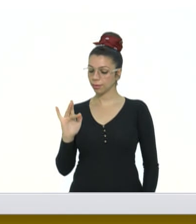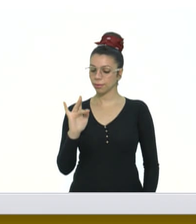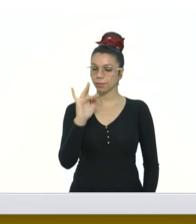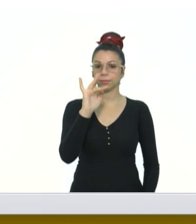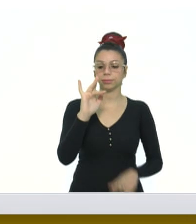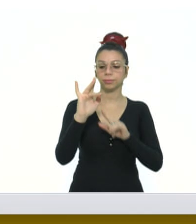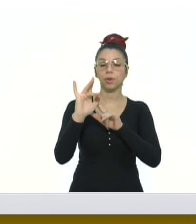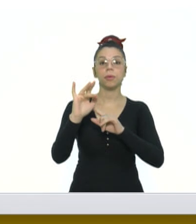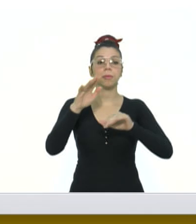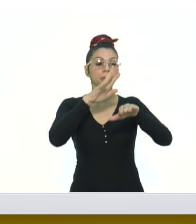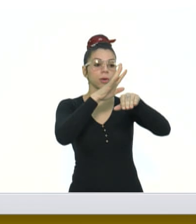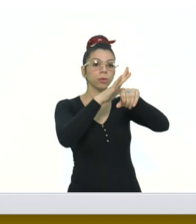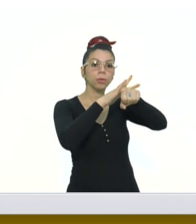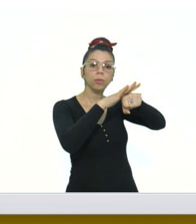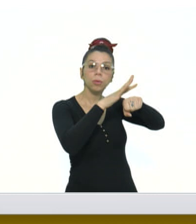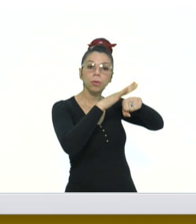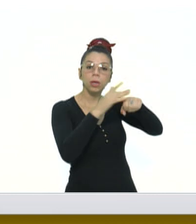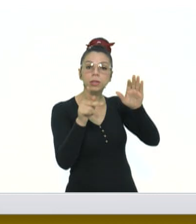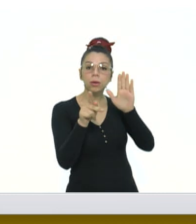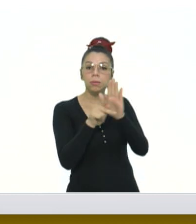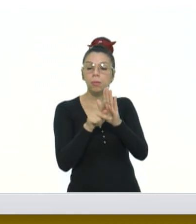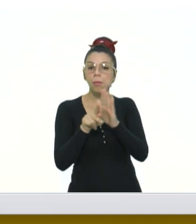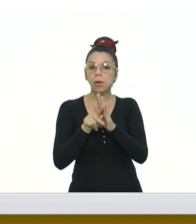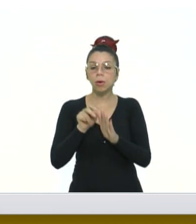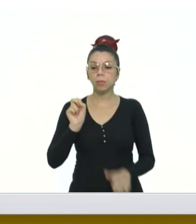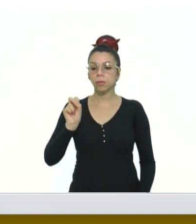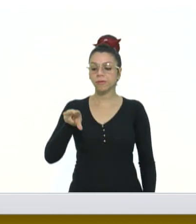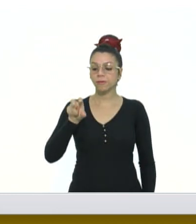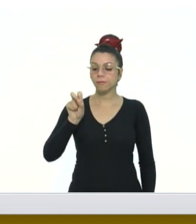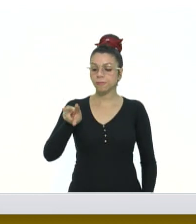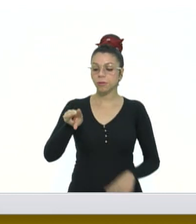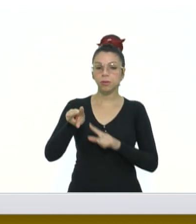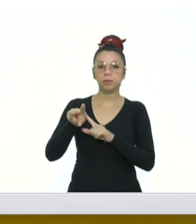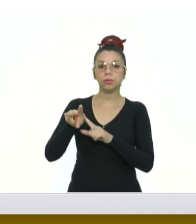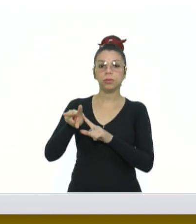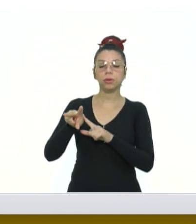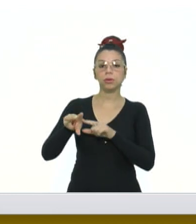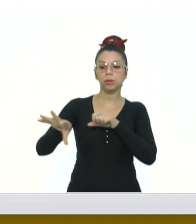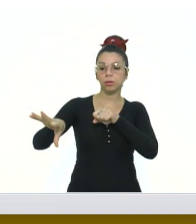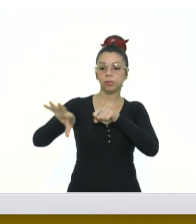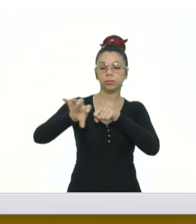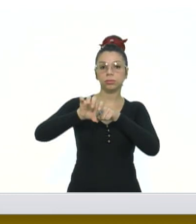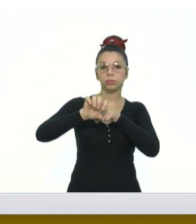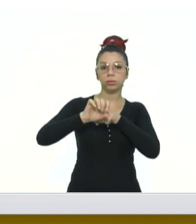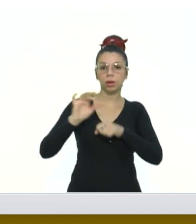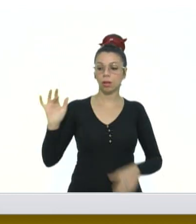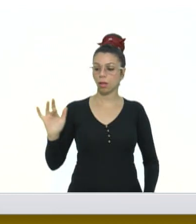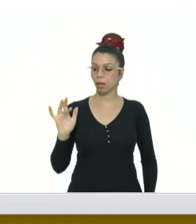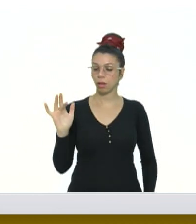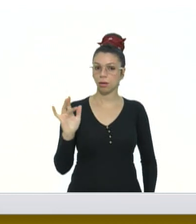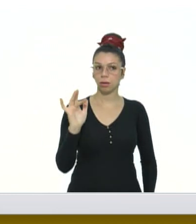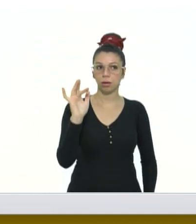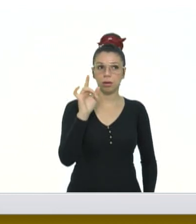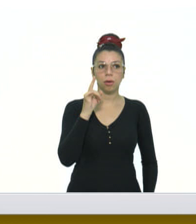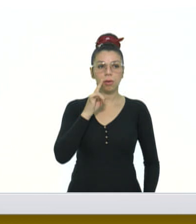doença infecciosa causada por um vírus transmitido pelo mosquito Aedes